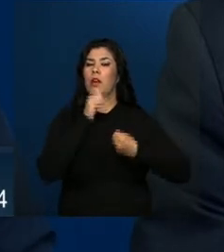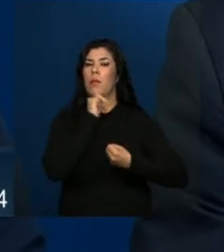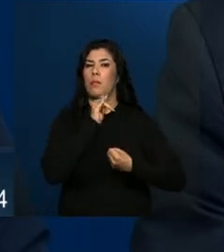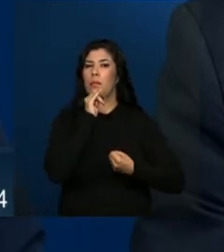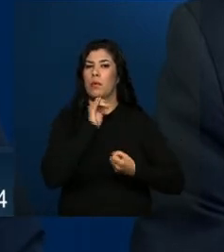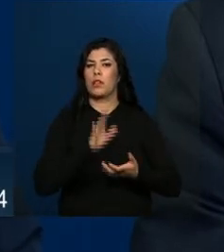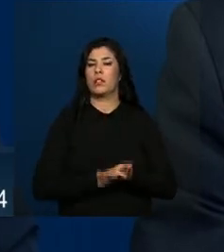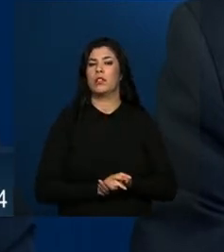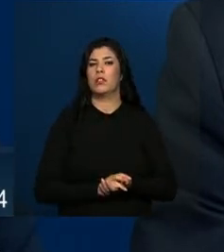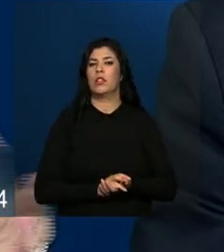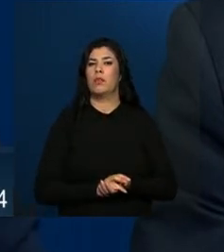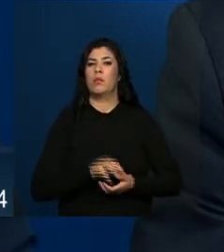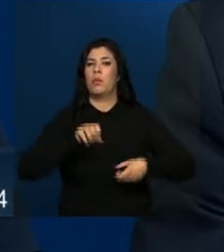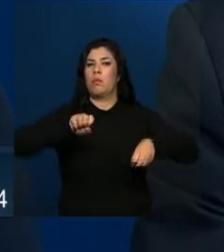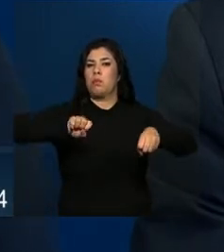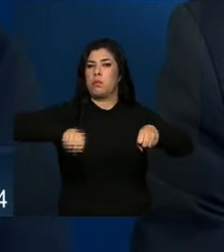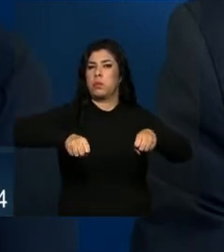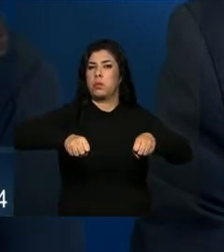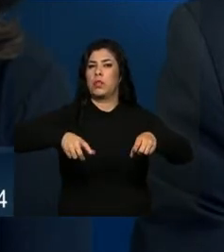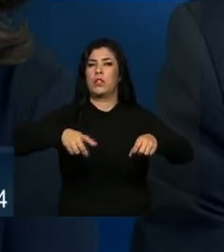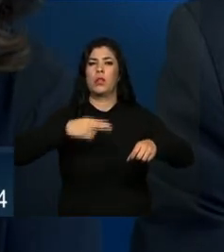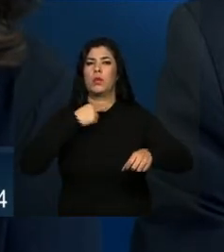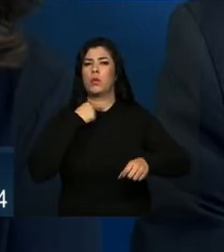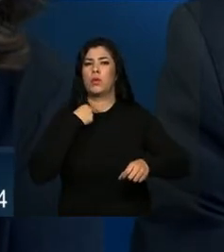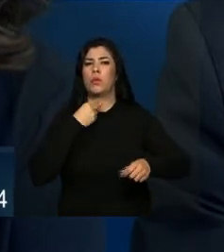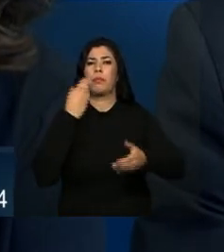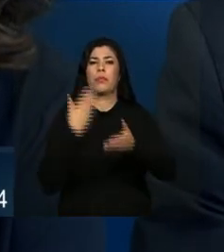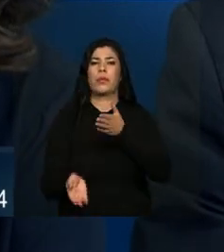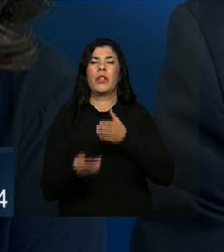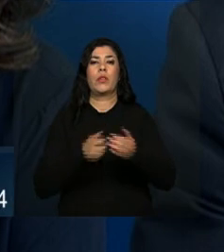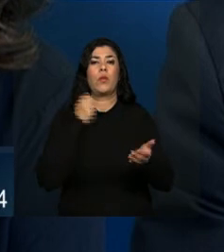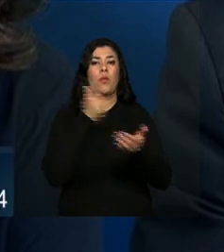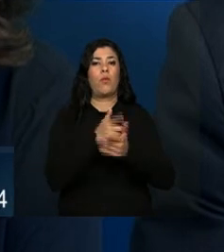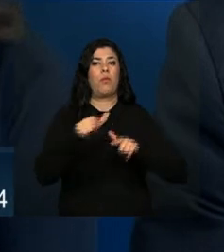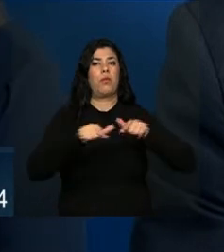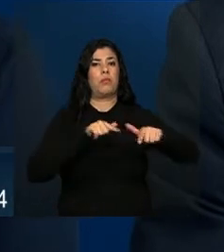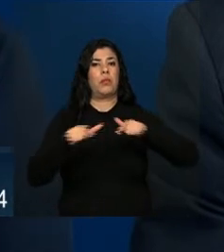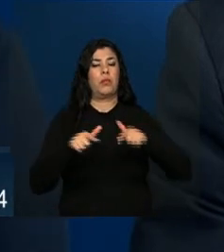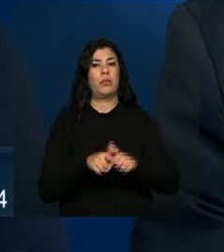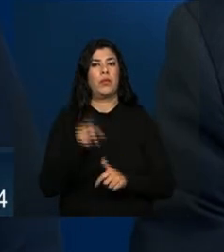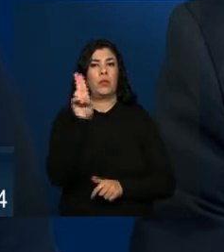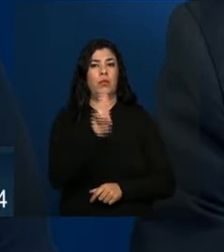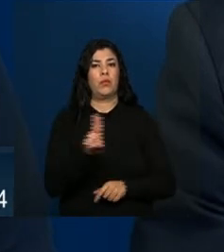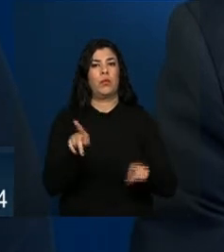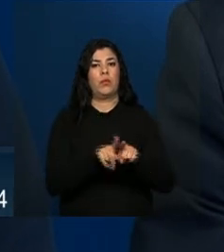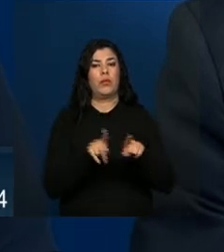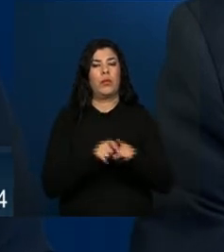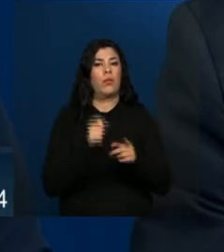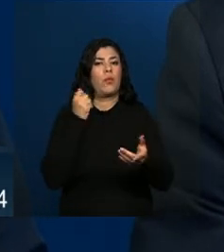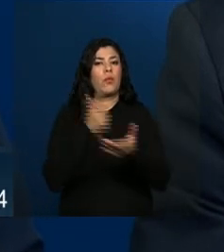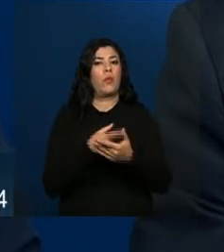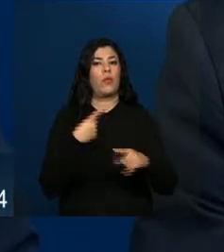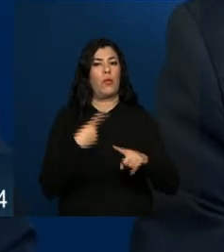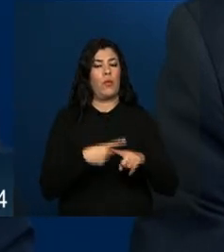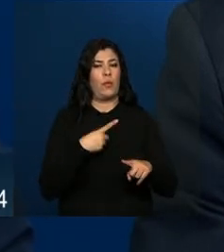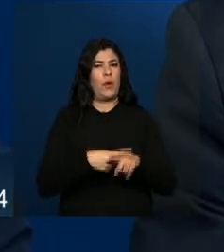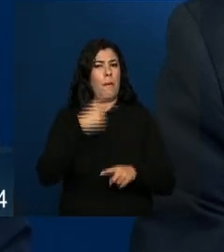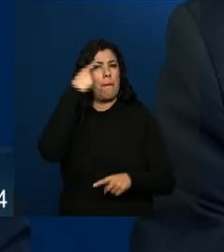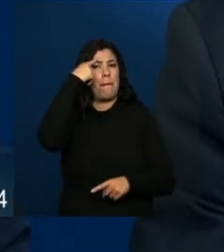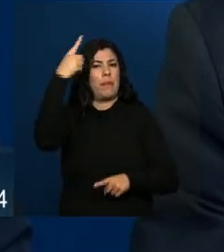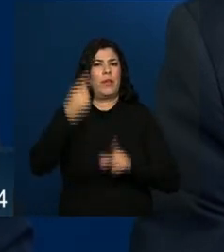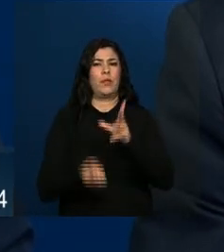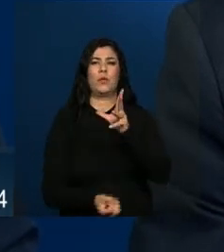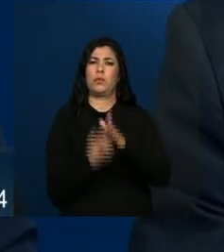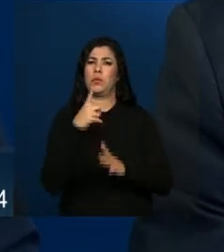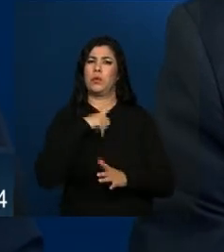motocicleta dificilmente pode ficar sem ela comprou até para poder utilizar comprou porque imaginava que aquele produto era